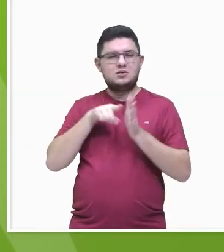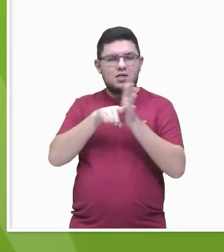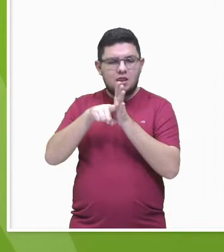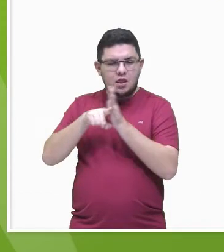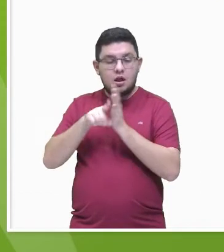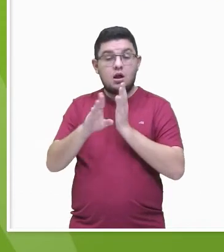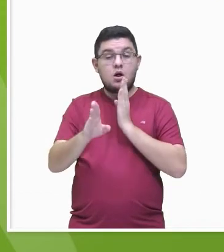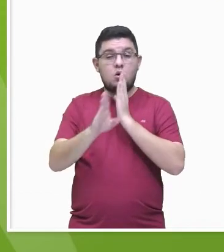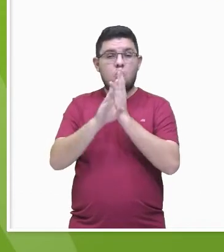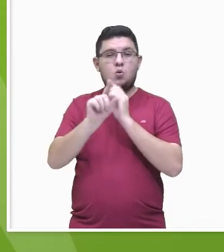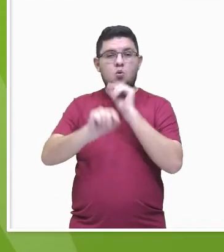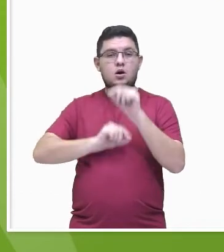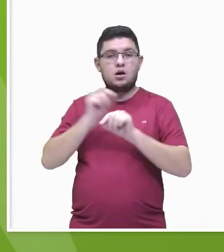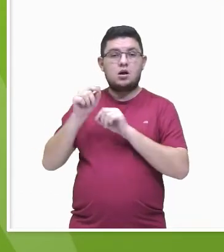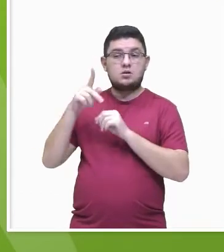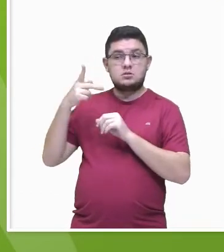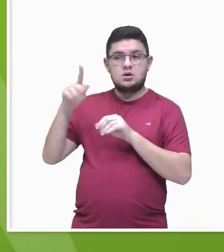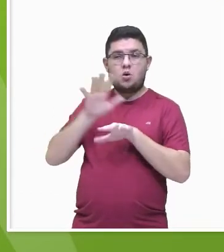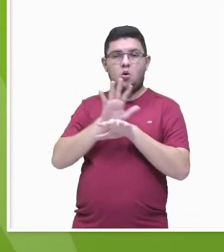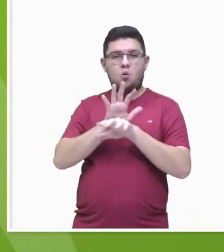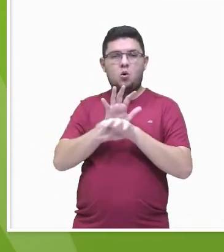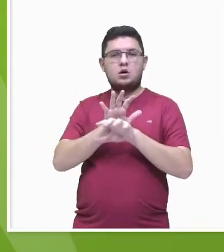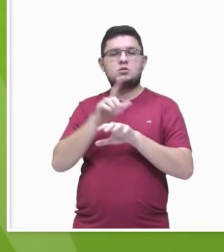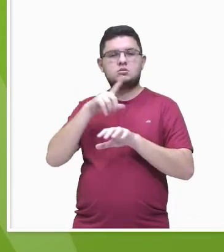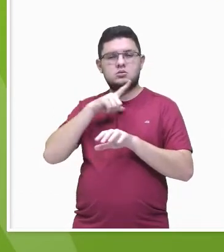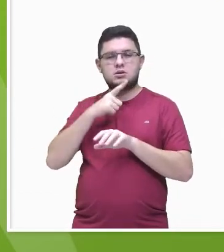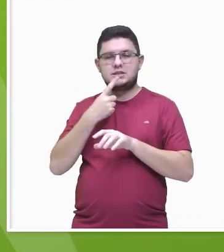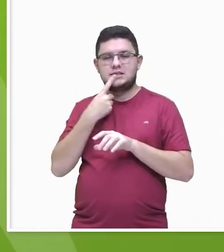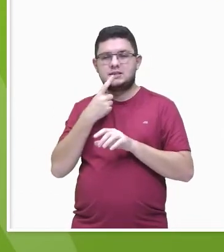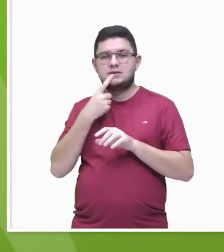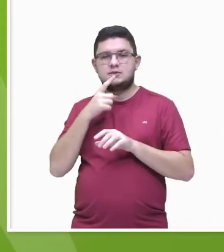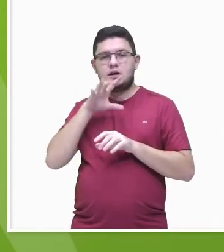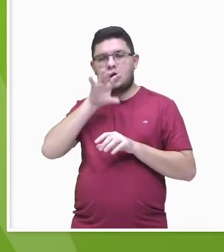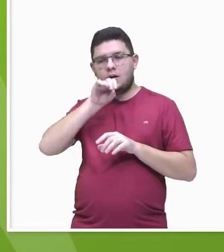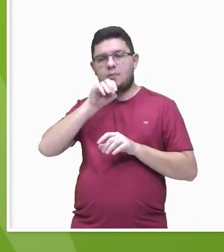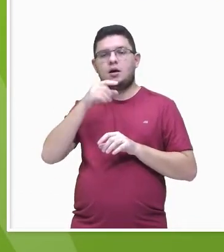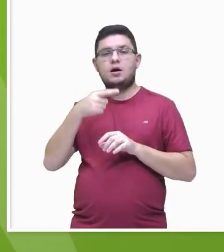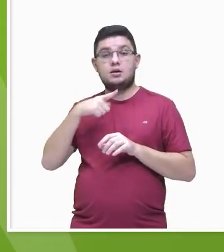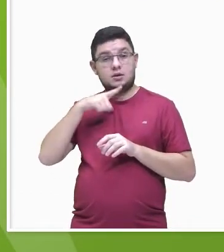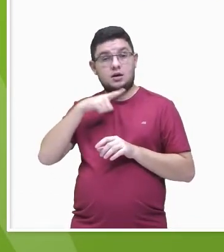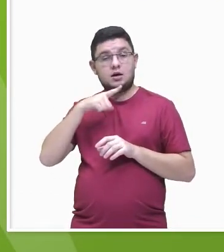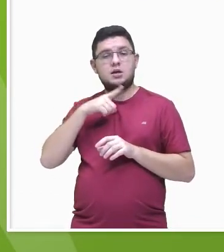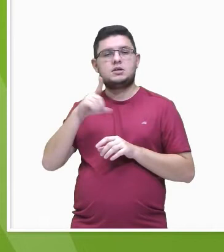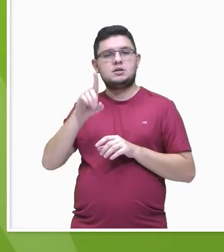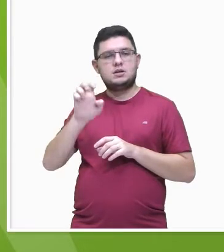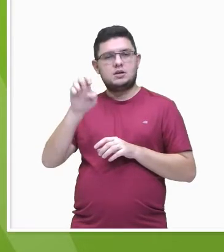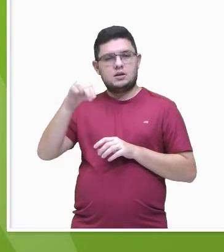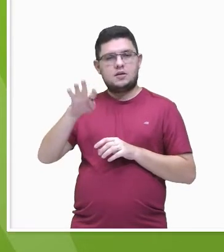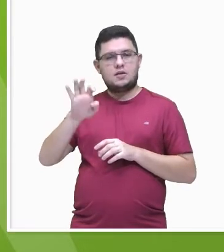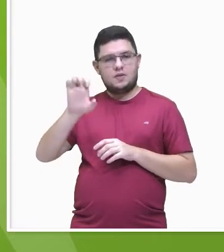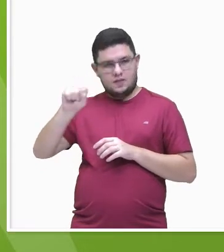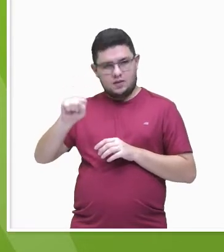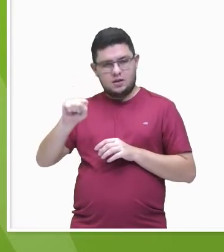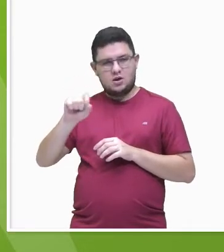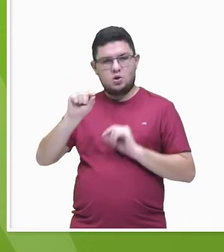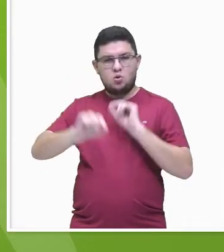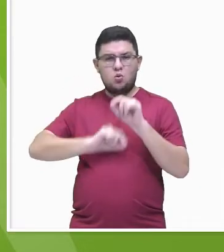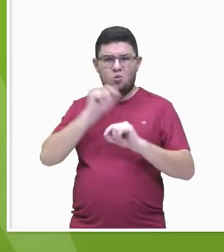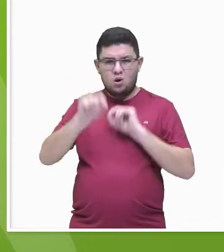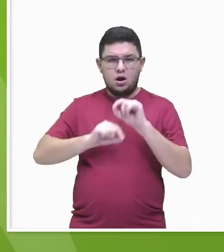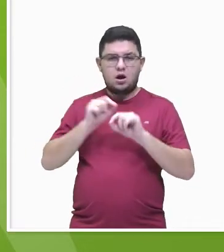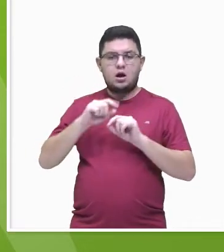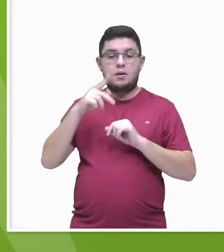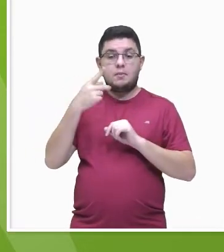funcionar aí para que esse animal, no caso o ouriço do mar, ele possa se alimentar, né? Então é chamado lanterna de Aristóteles,